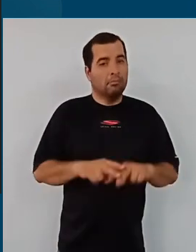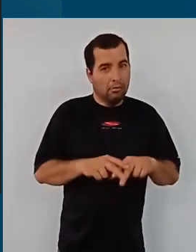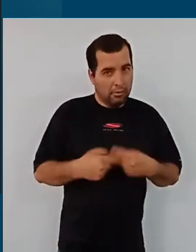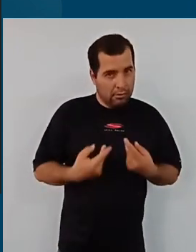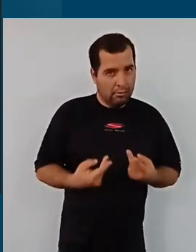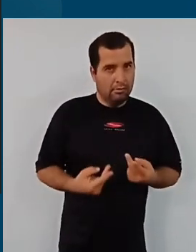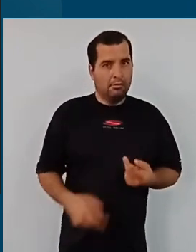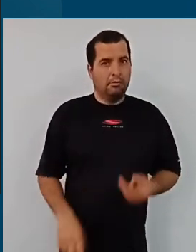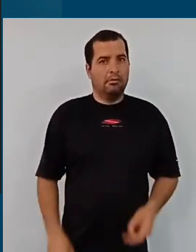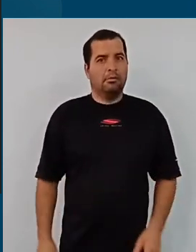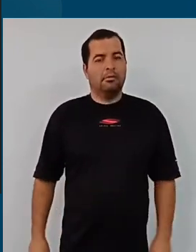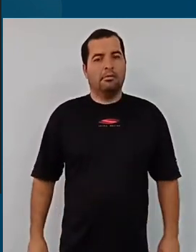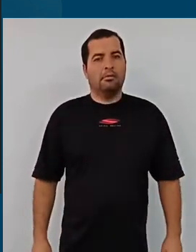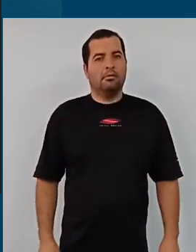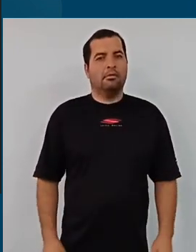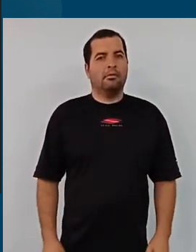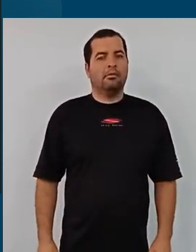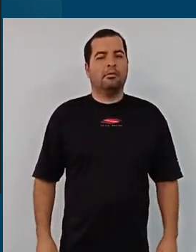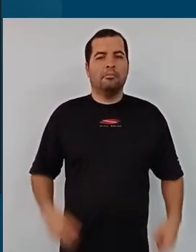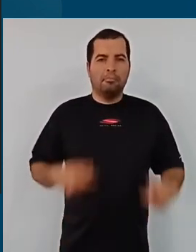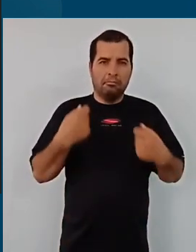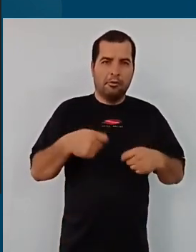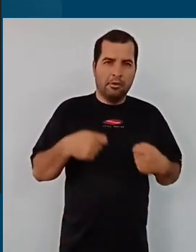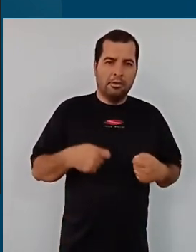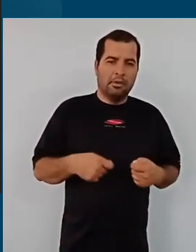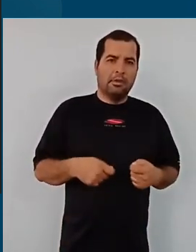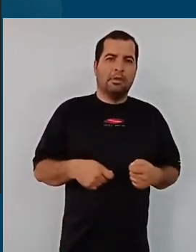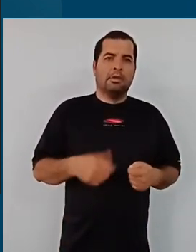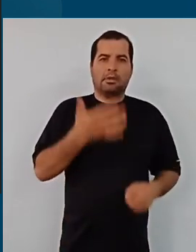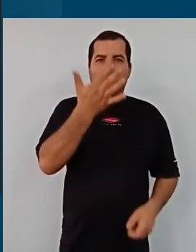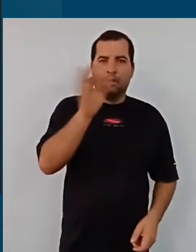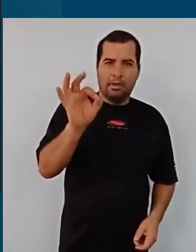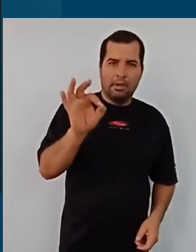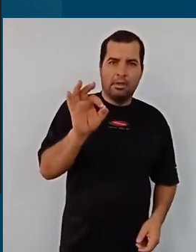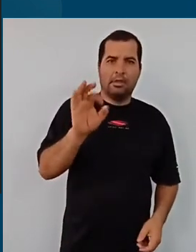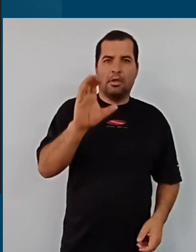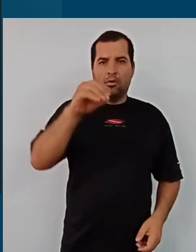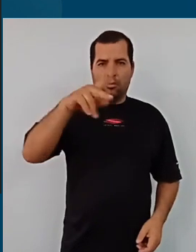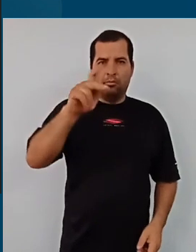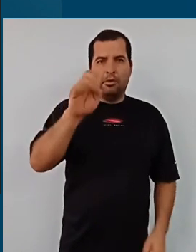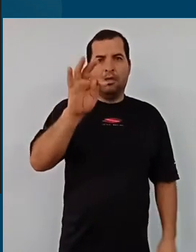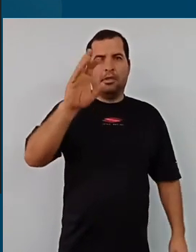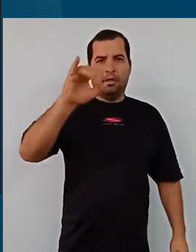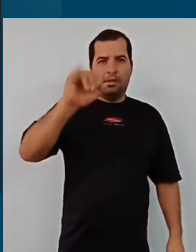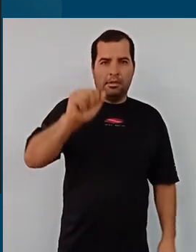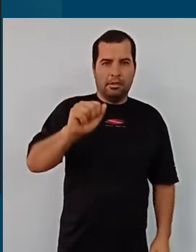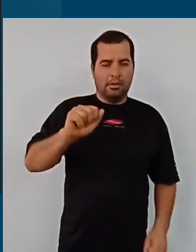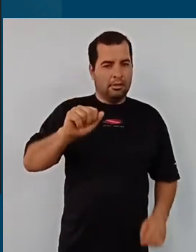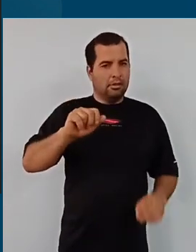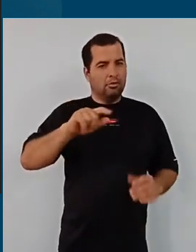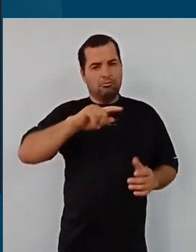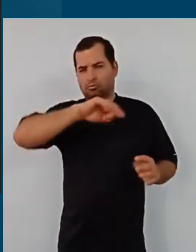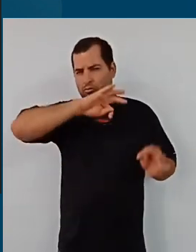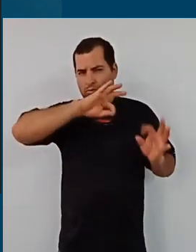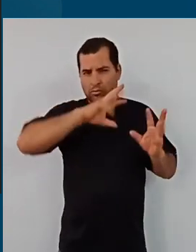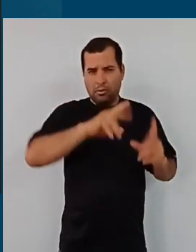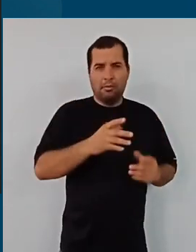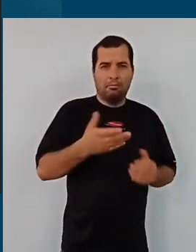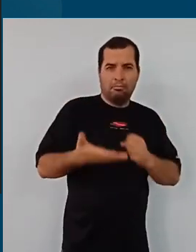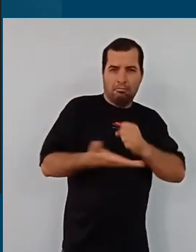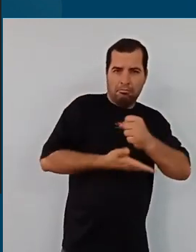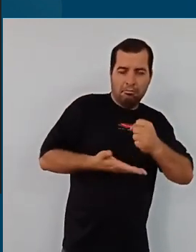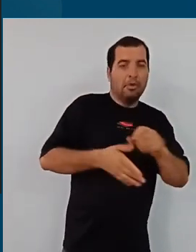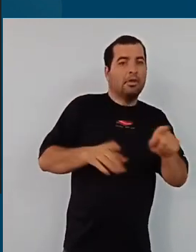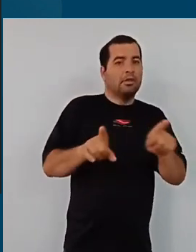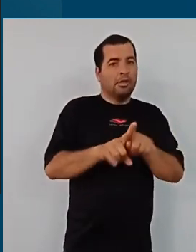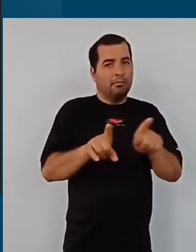isso, vamos assumir as 10 competências gerais da base e mais